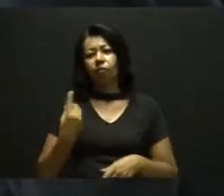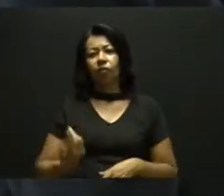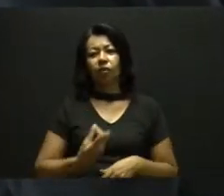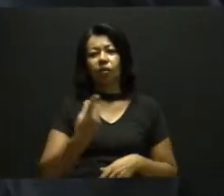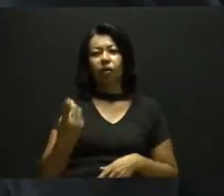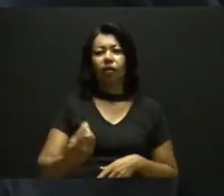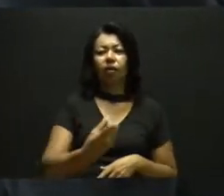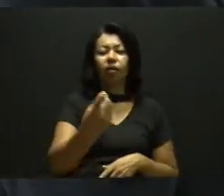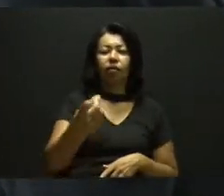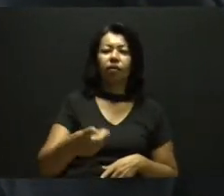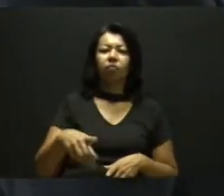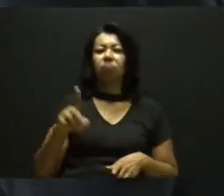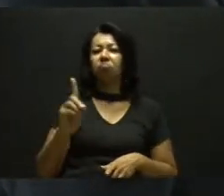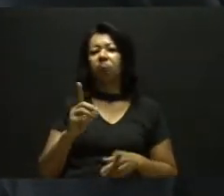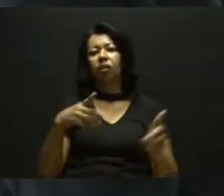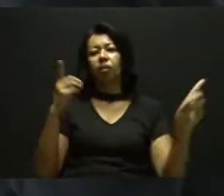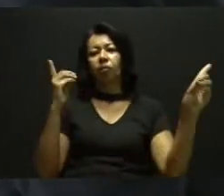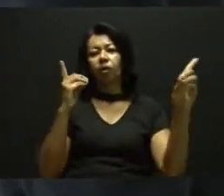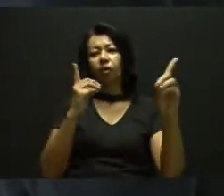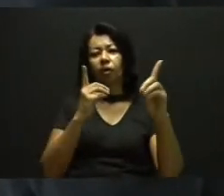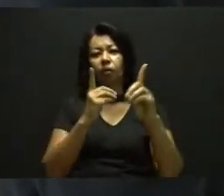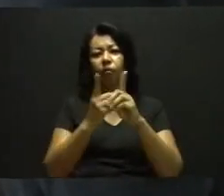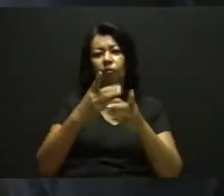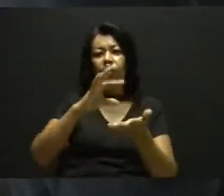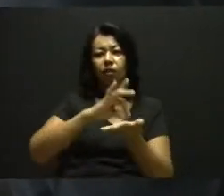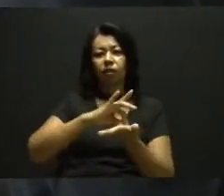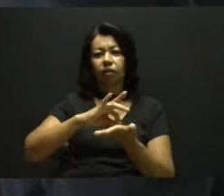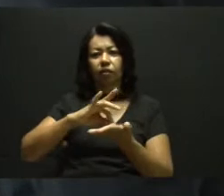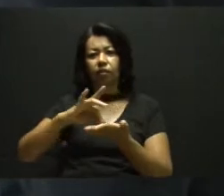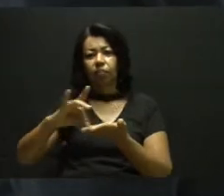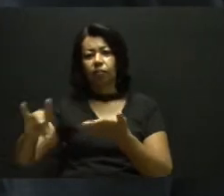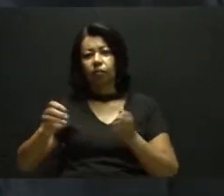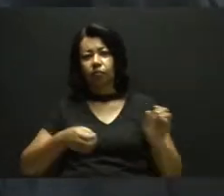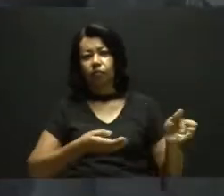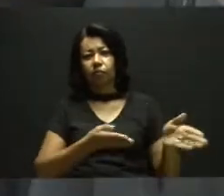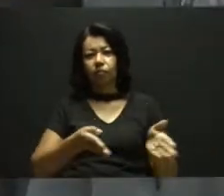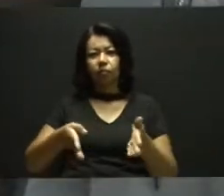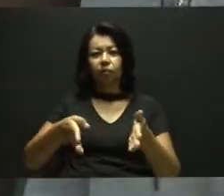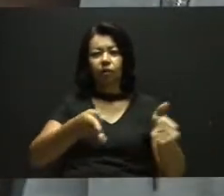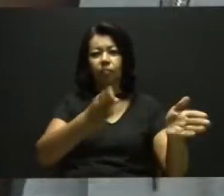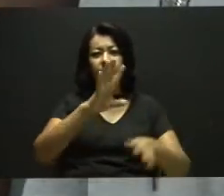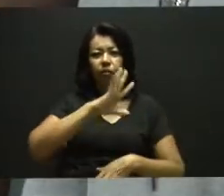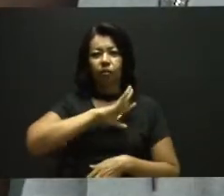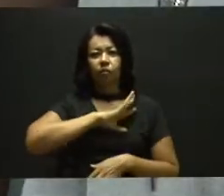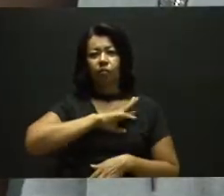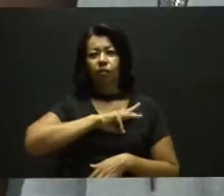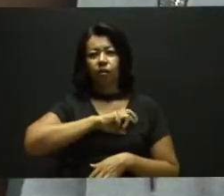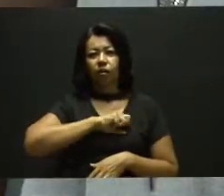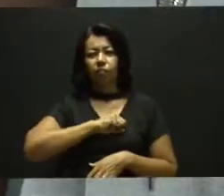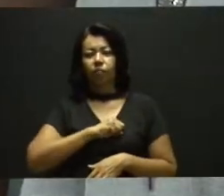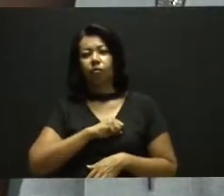e em conta de bol na trilha do amor e destrua